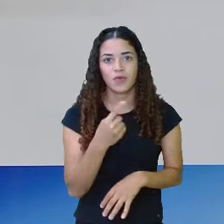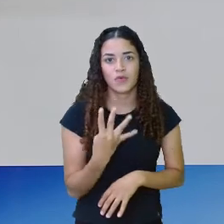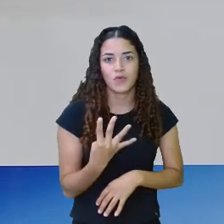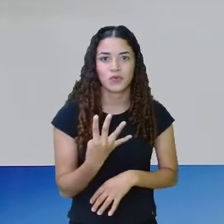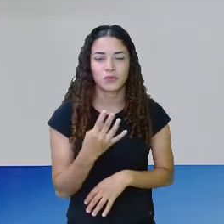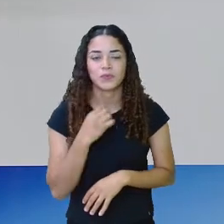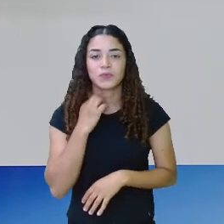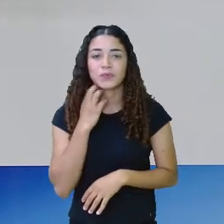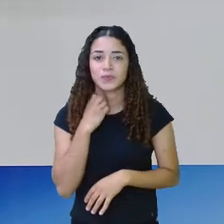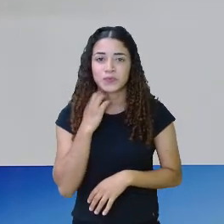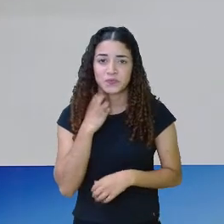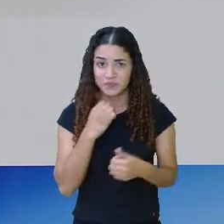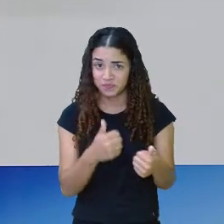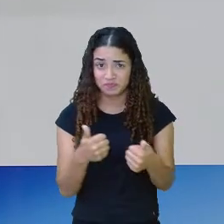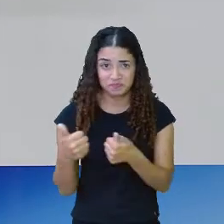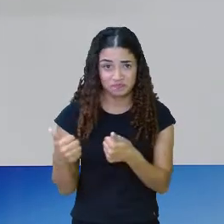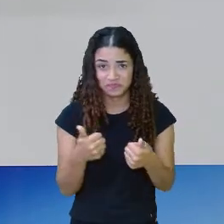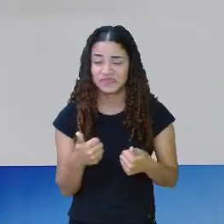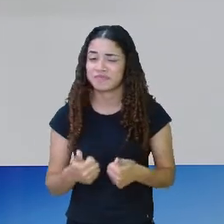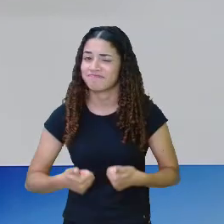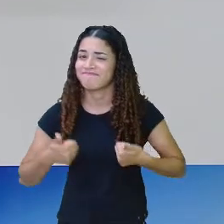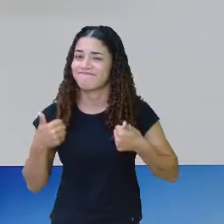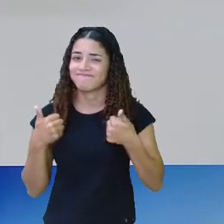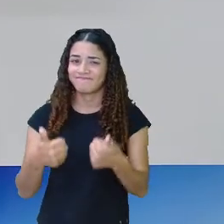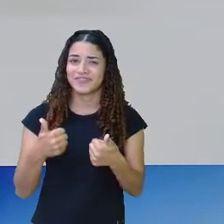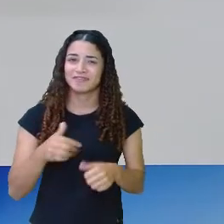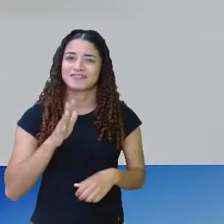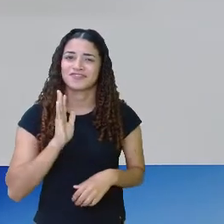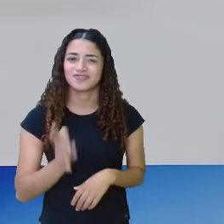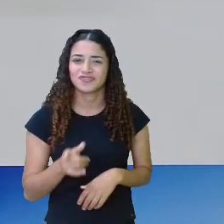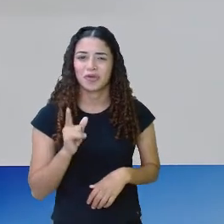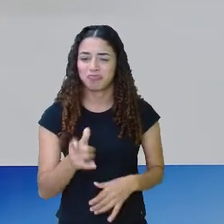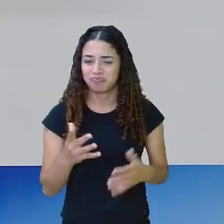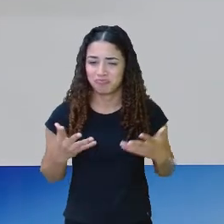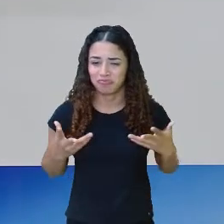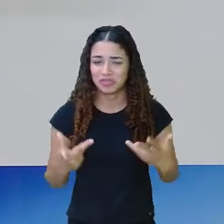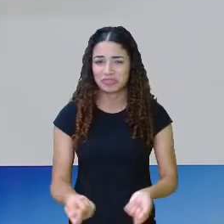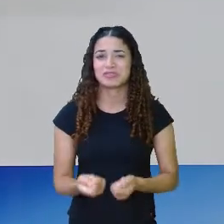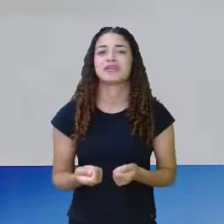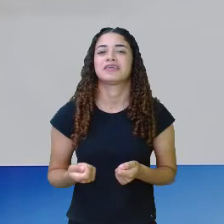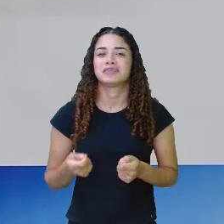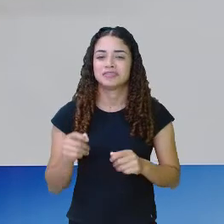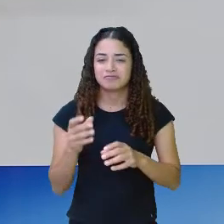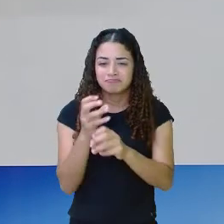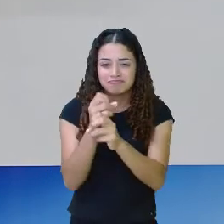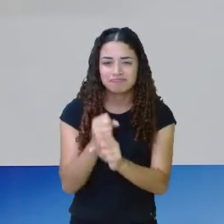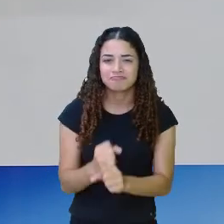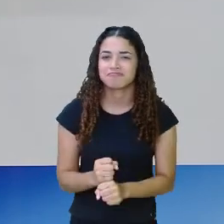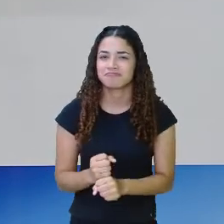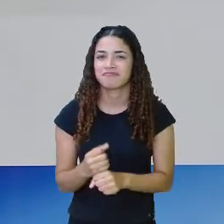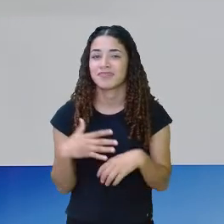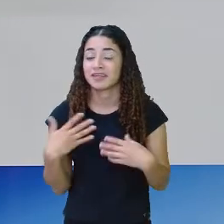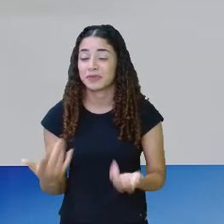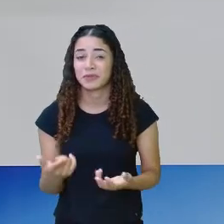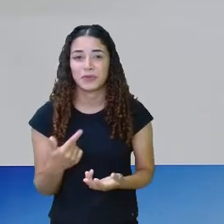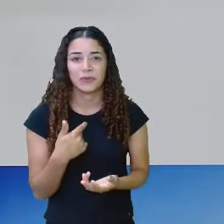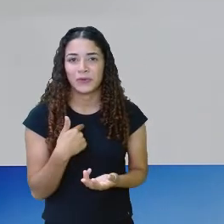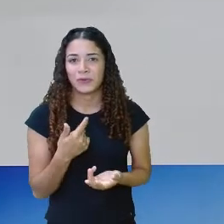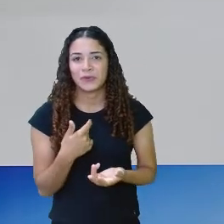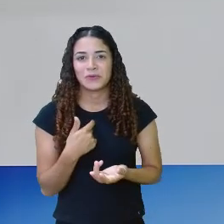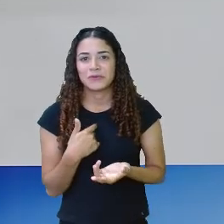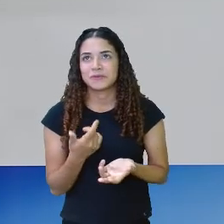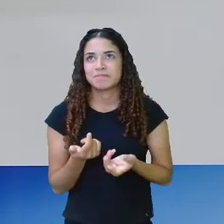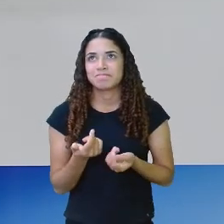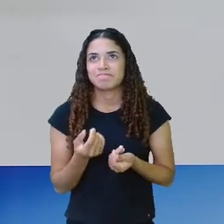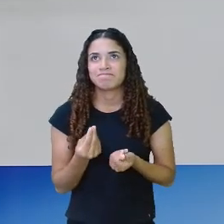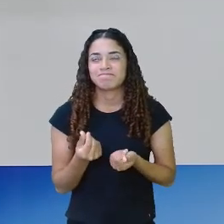Tranquilo? Demais. Vocês já são craques, né? Nas questões de operação. Então, eu não tenho